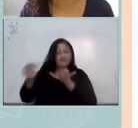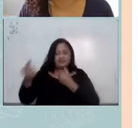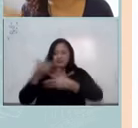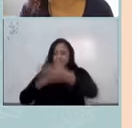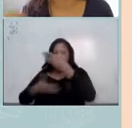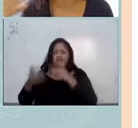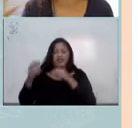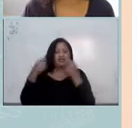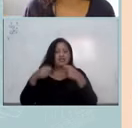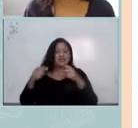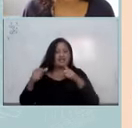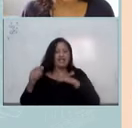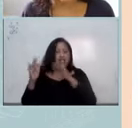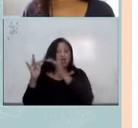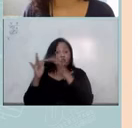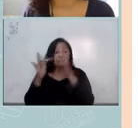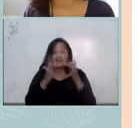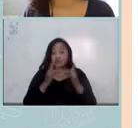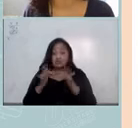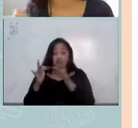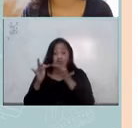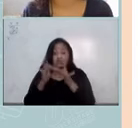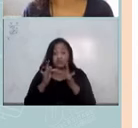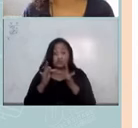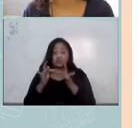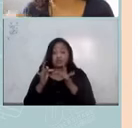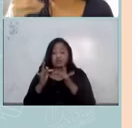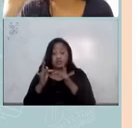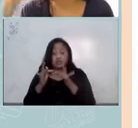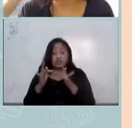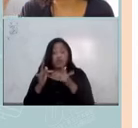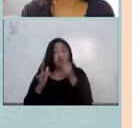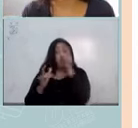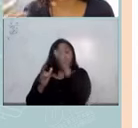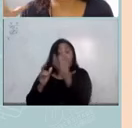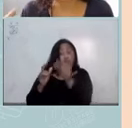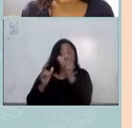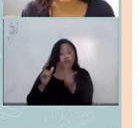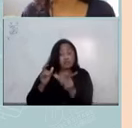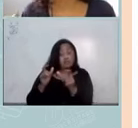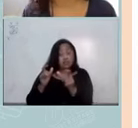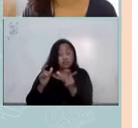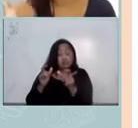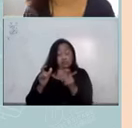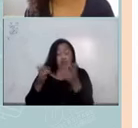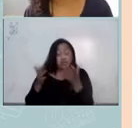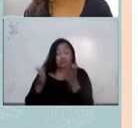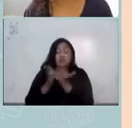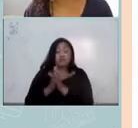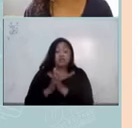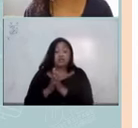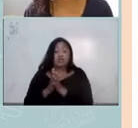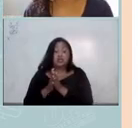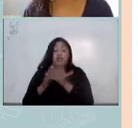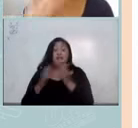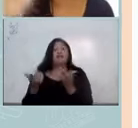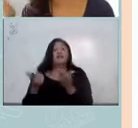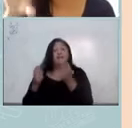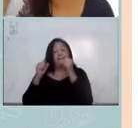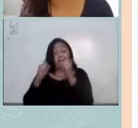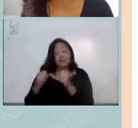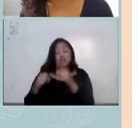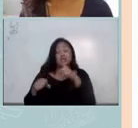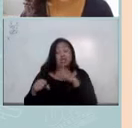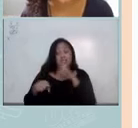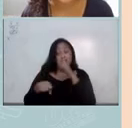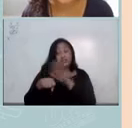ter contato, o indivíduo tem que ter contato com esse agente transmissor, com esse patógeno, enfim, para adquirir essa doença. Então, aí